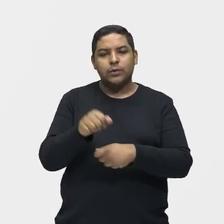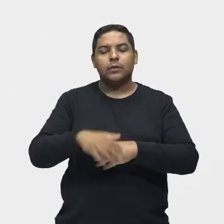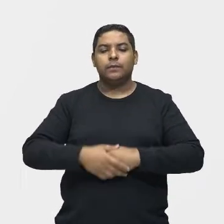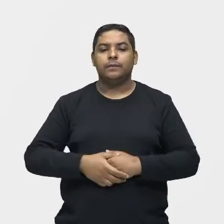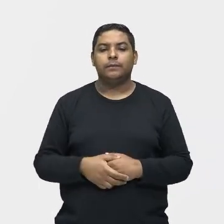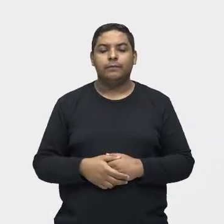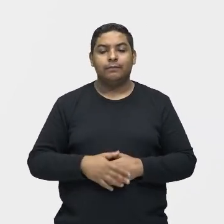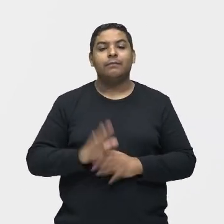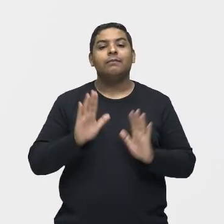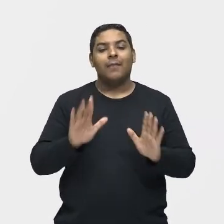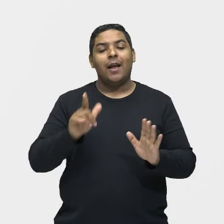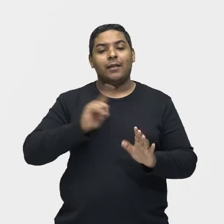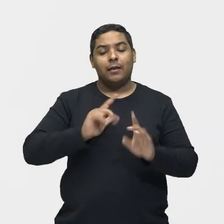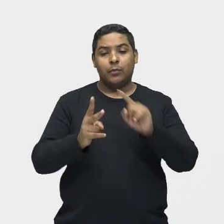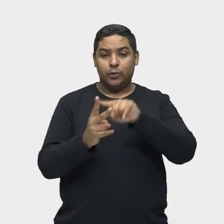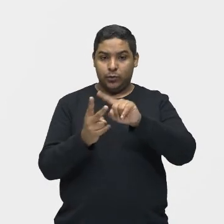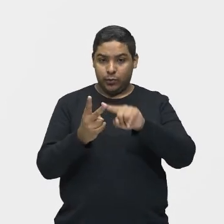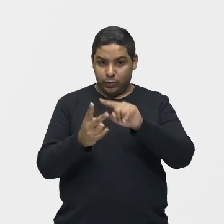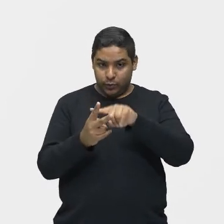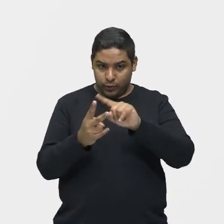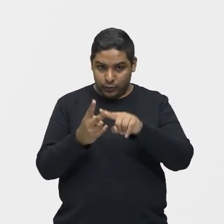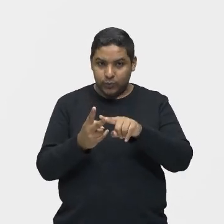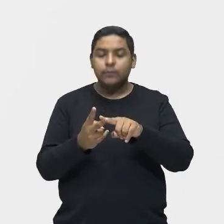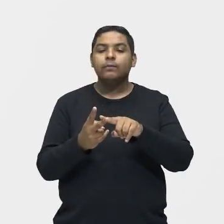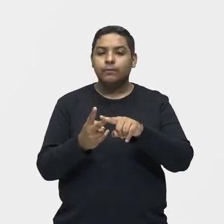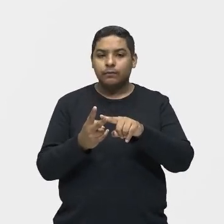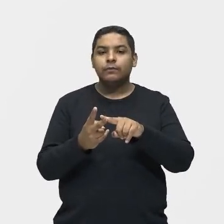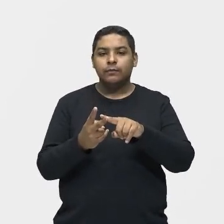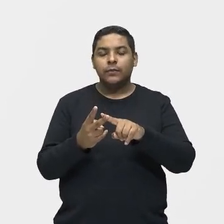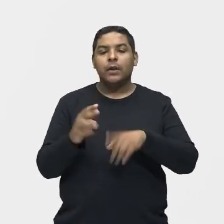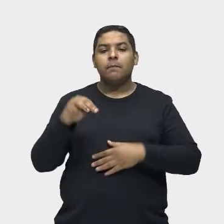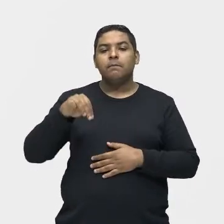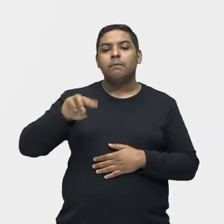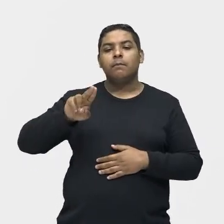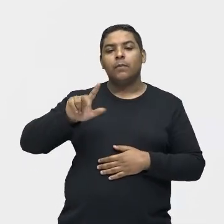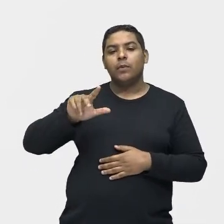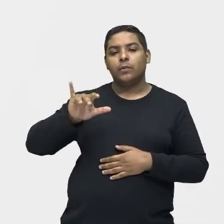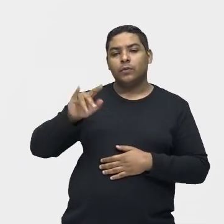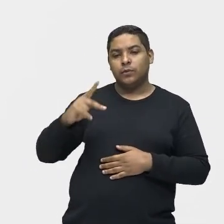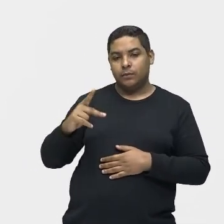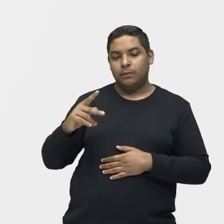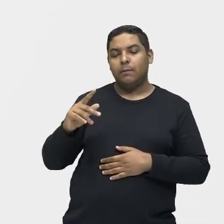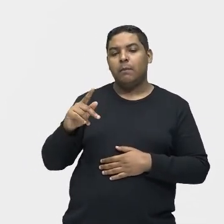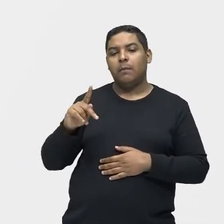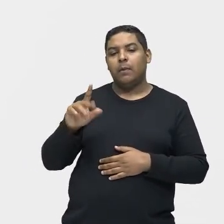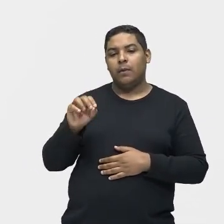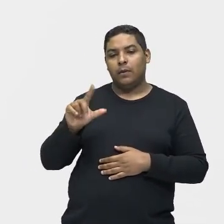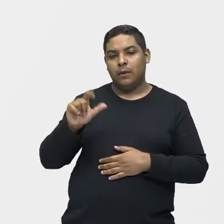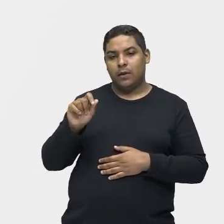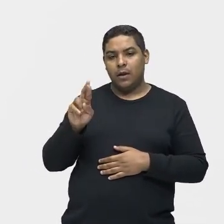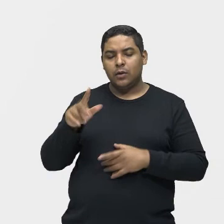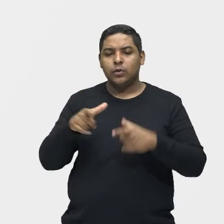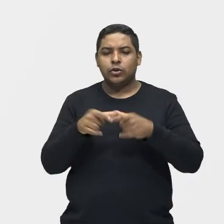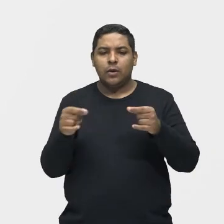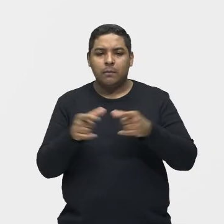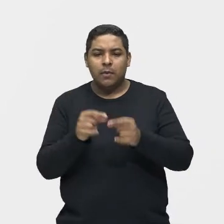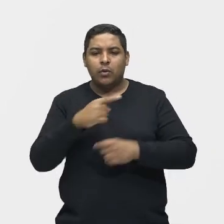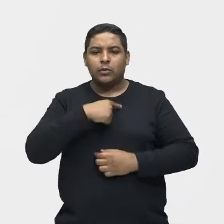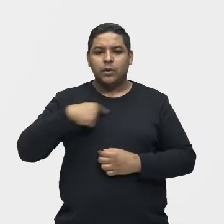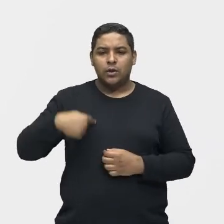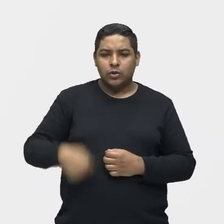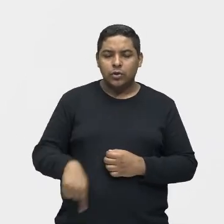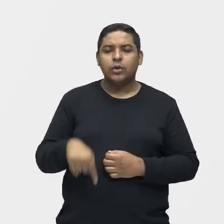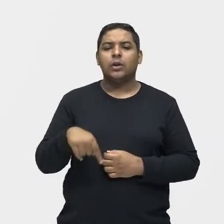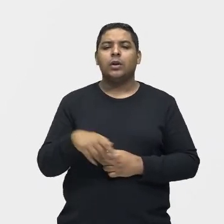verdade, nós temos atualmente um mundo multipolar. Além dos Estados Unidos, temos influência do Japão, da China, da